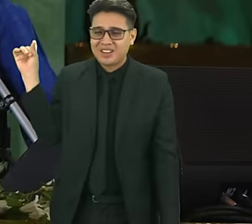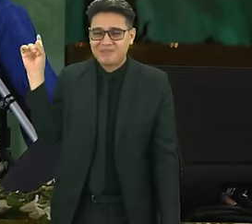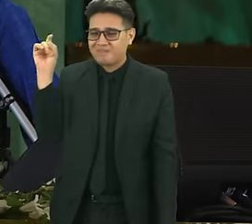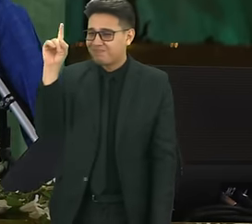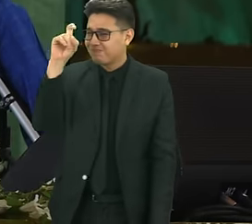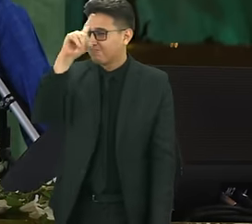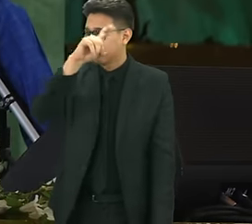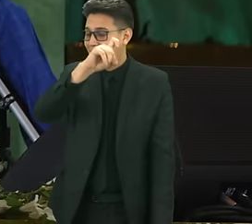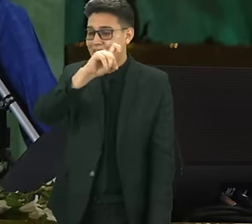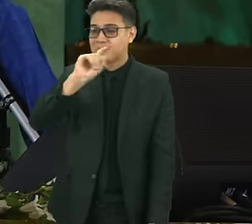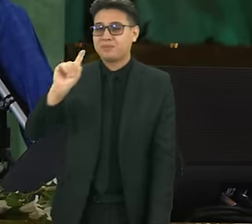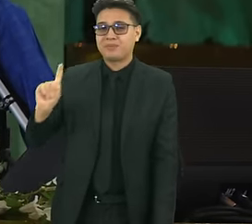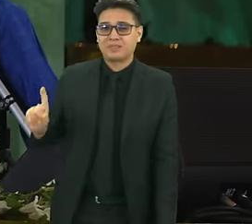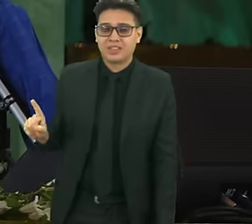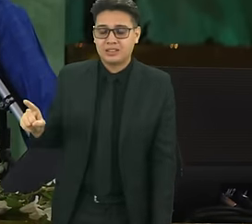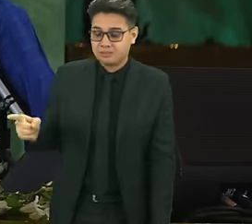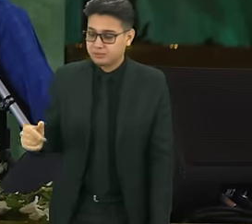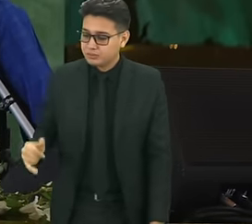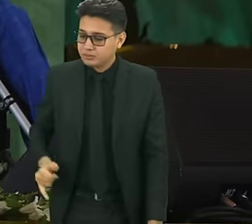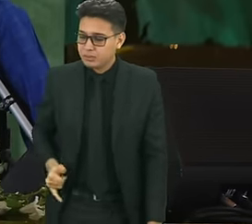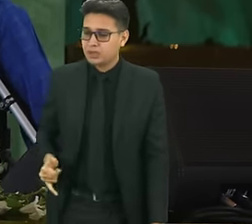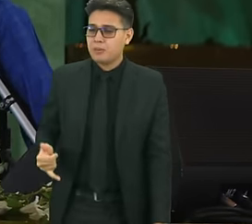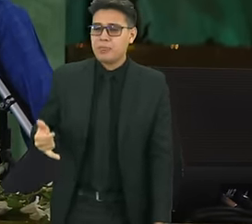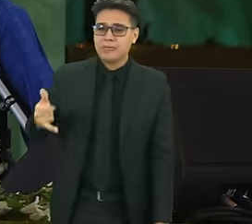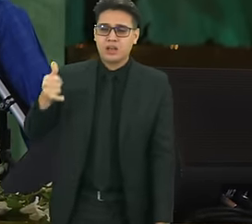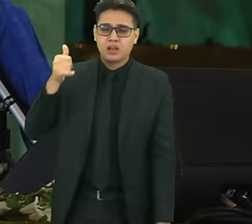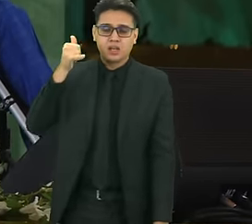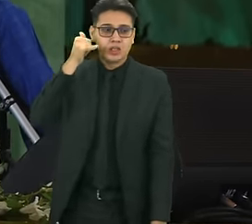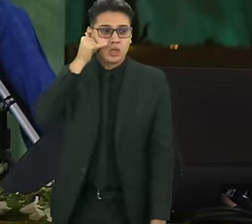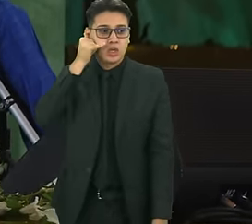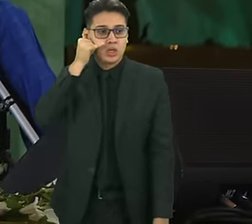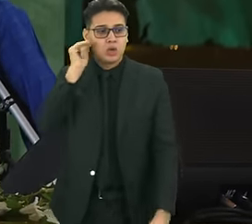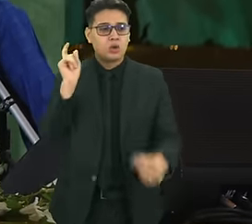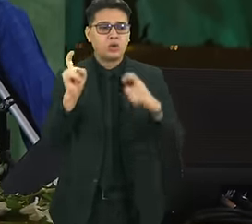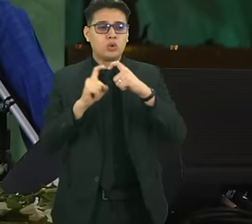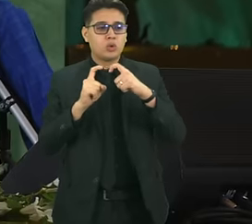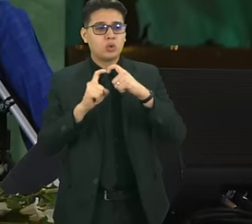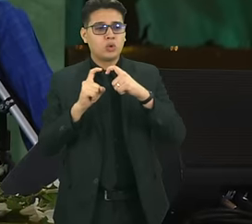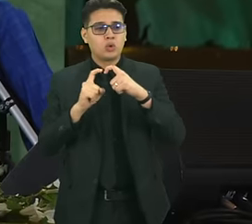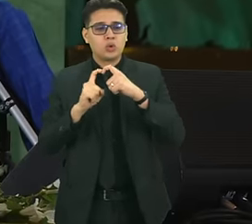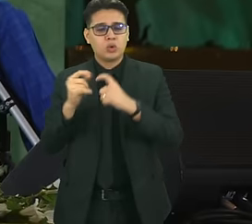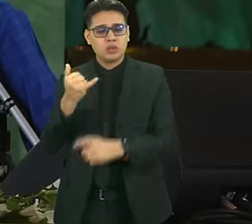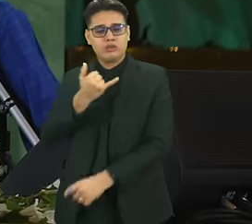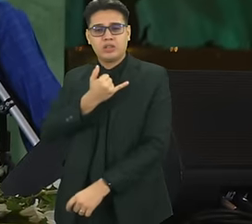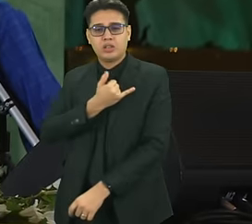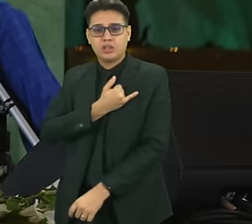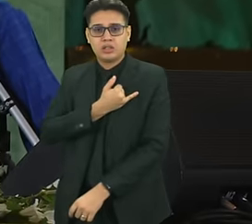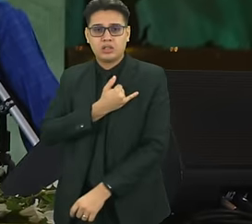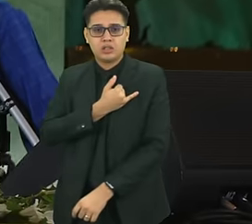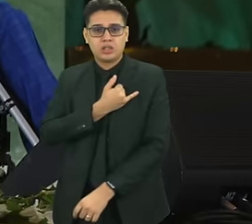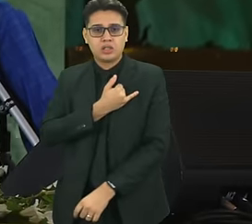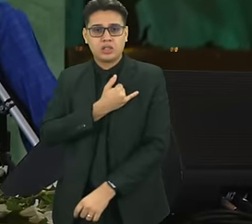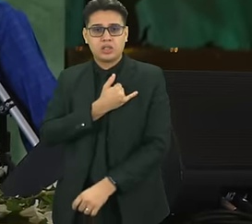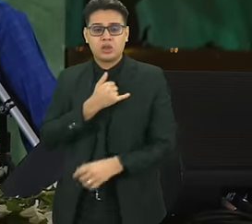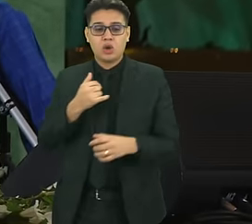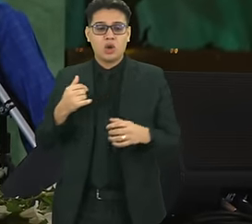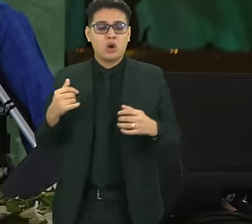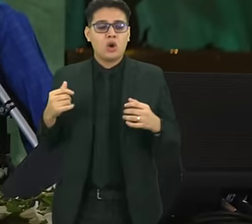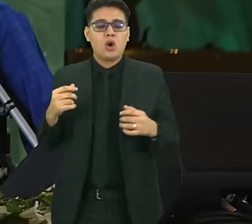eu recebo uma ligação telefônica. O médico disse: olha, a pressão dele está normalizada, mas ele vai continuar